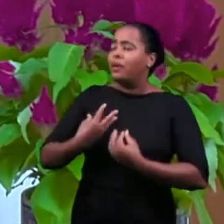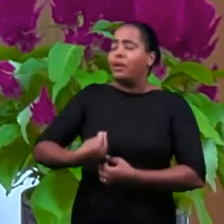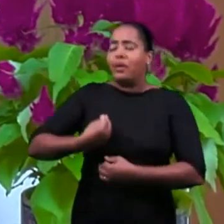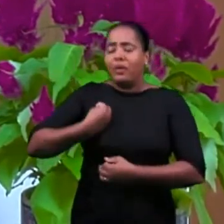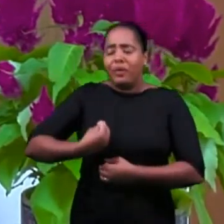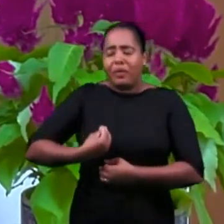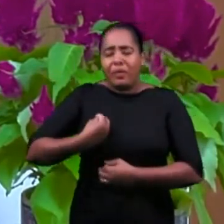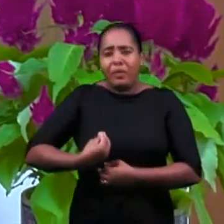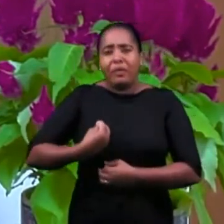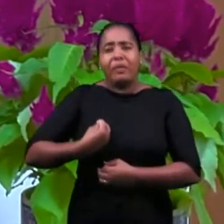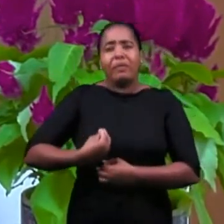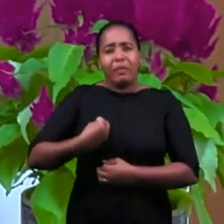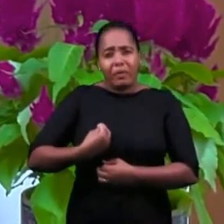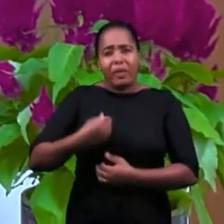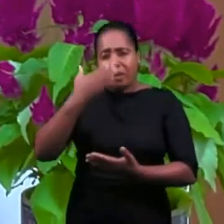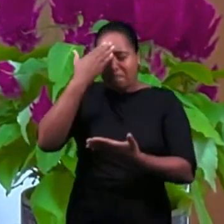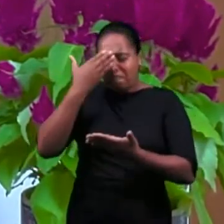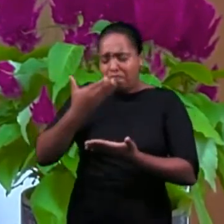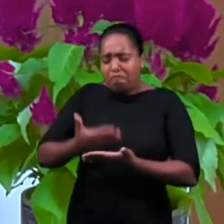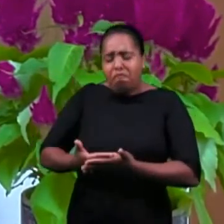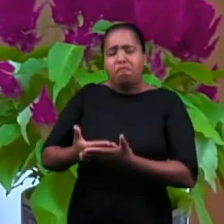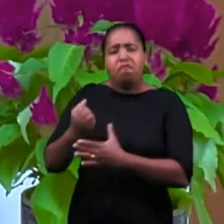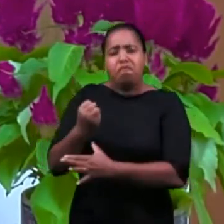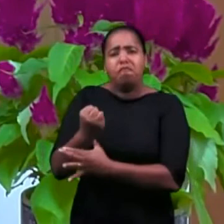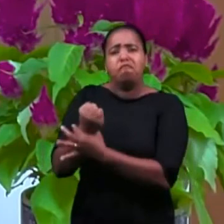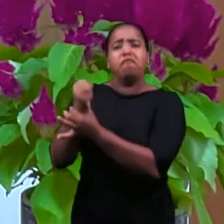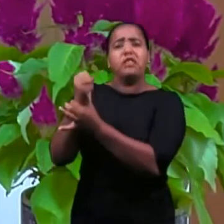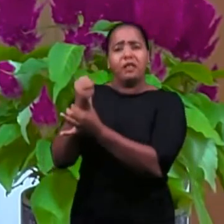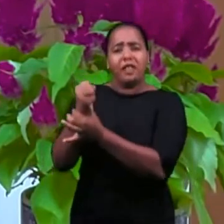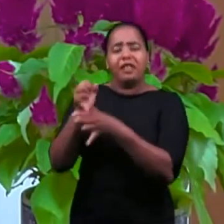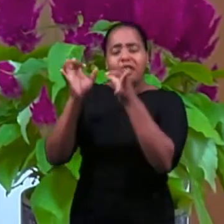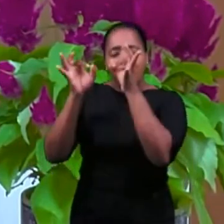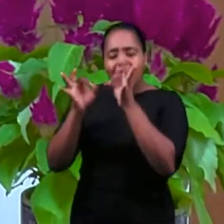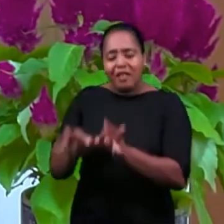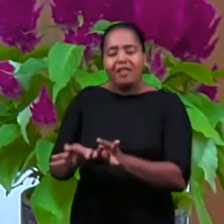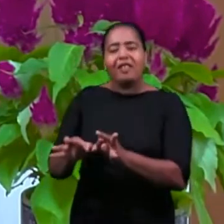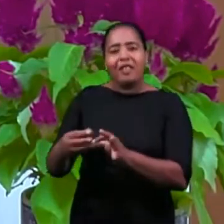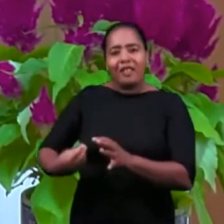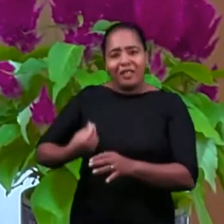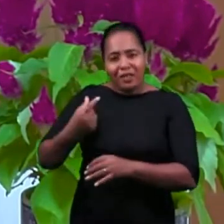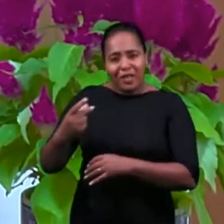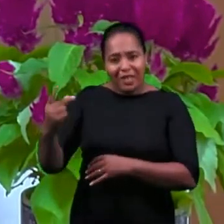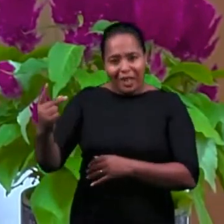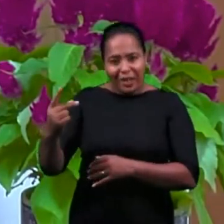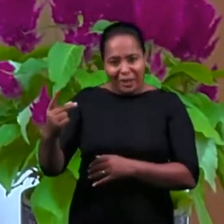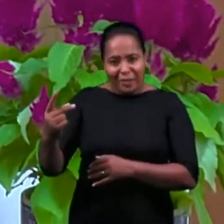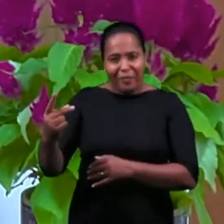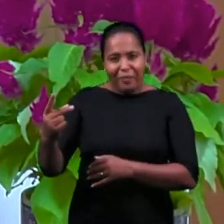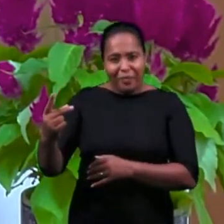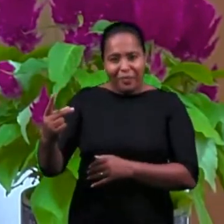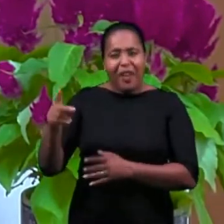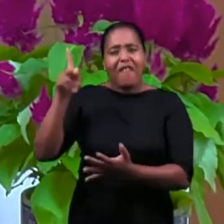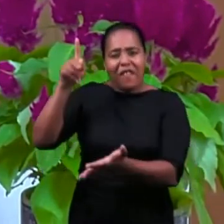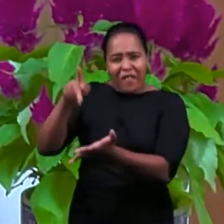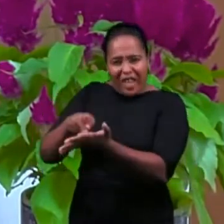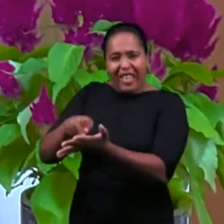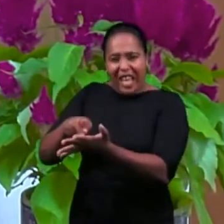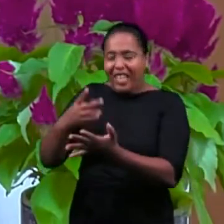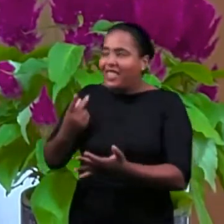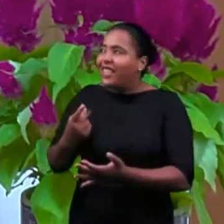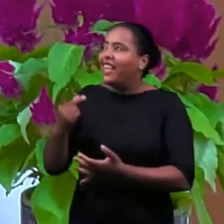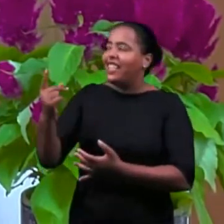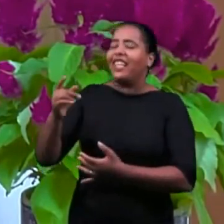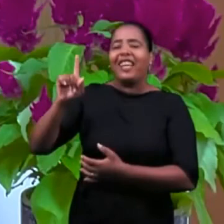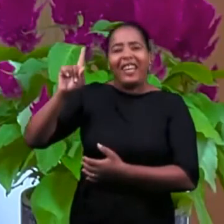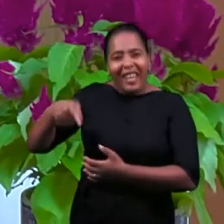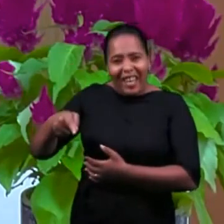vida confiados, seguros e na certeza da vida eterna, dessa verdade eterna, que